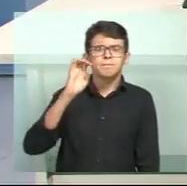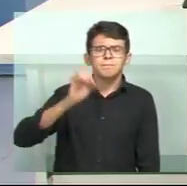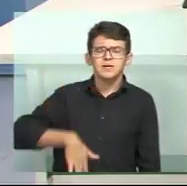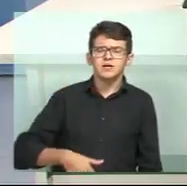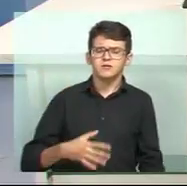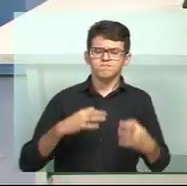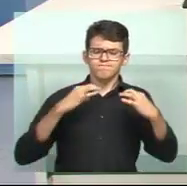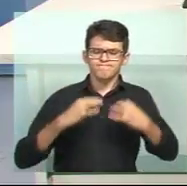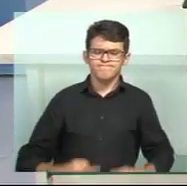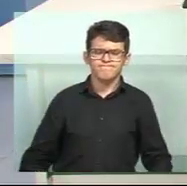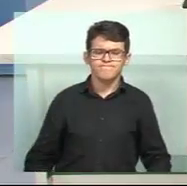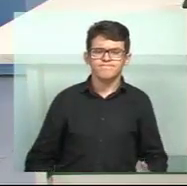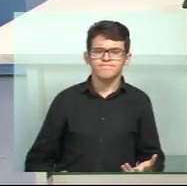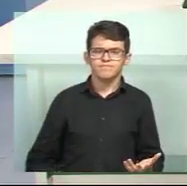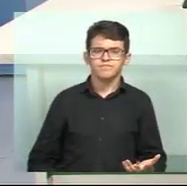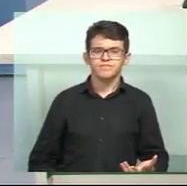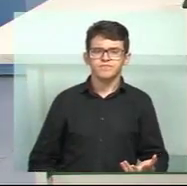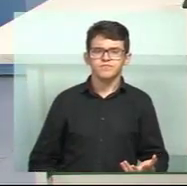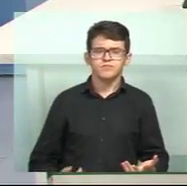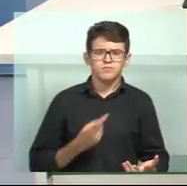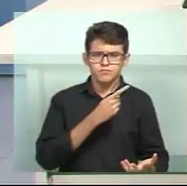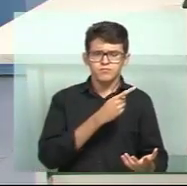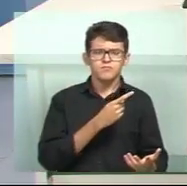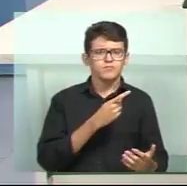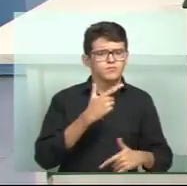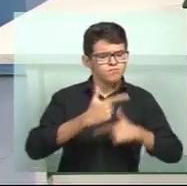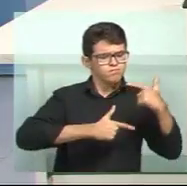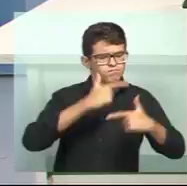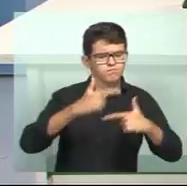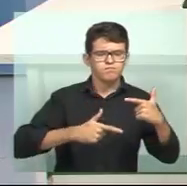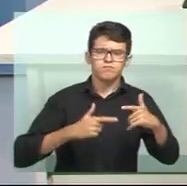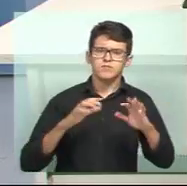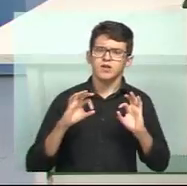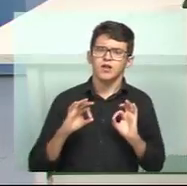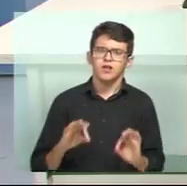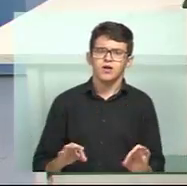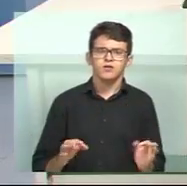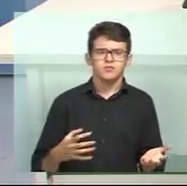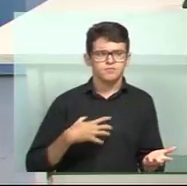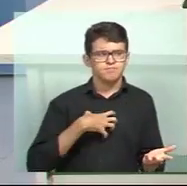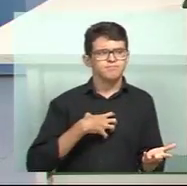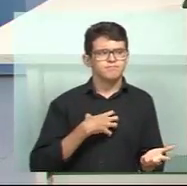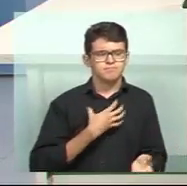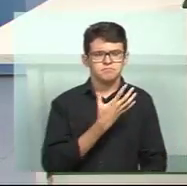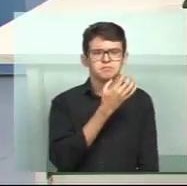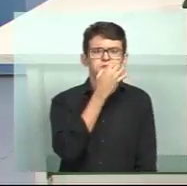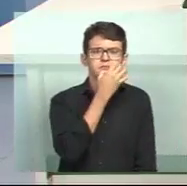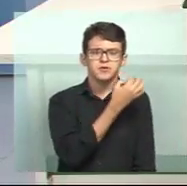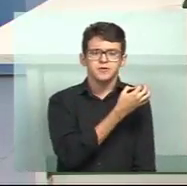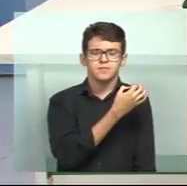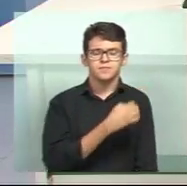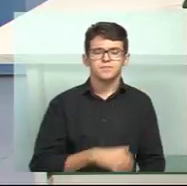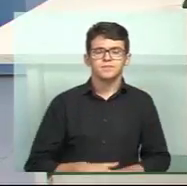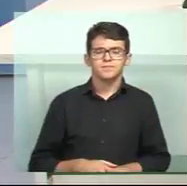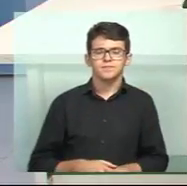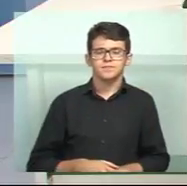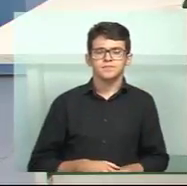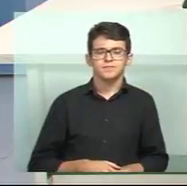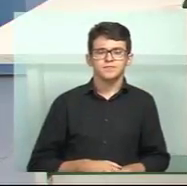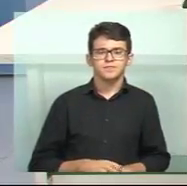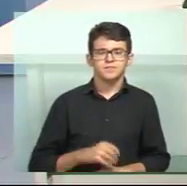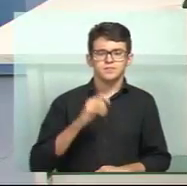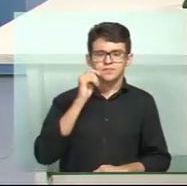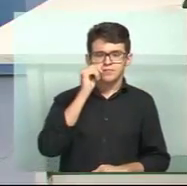deles. Né? A gente vê claramente isso. Né? Agora, depois dessa daí, você perde